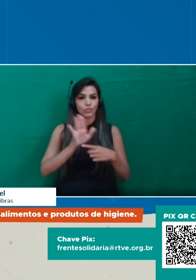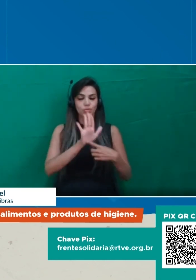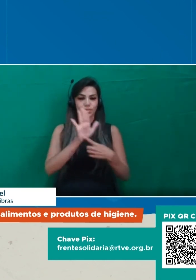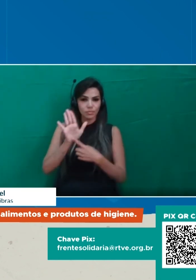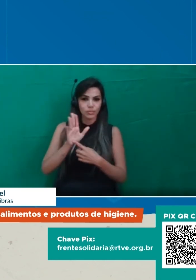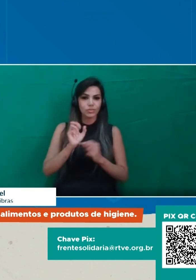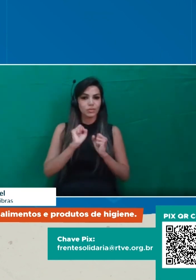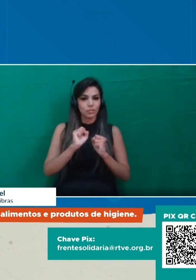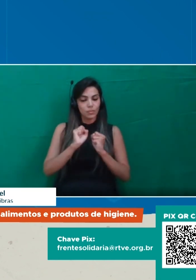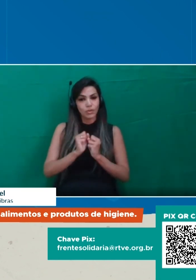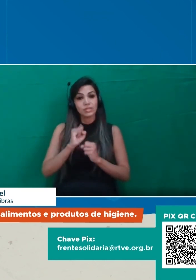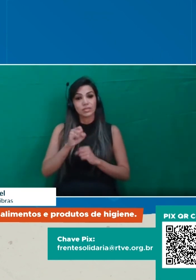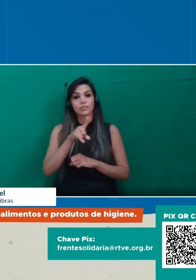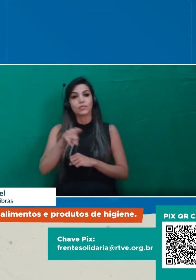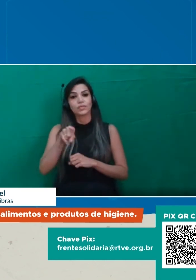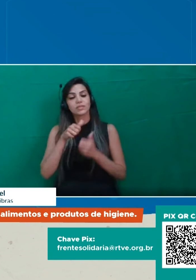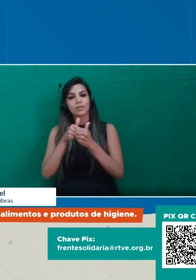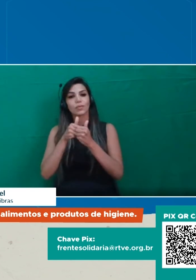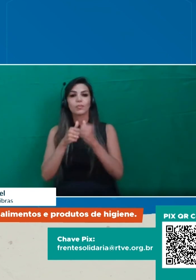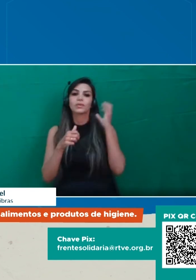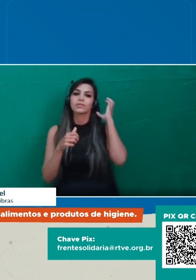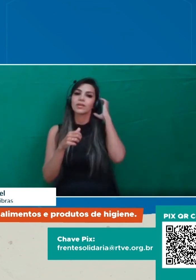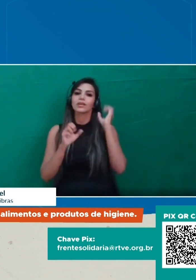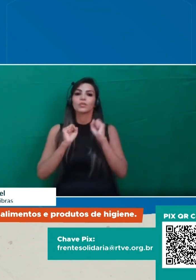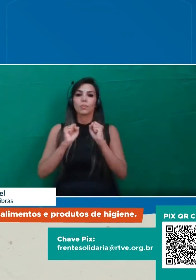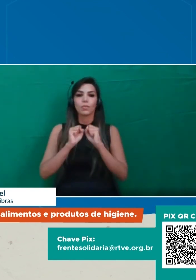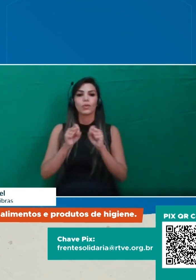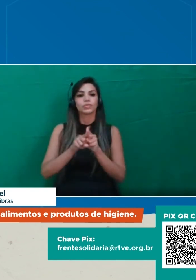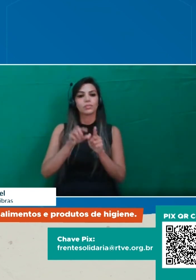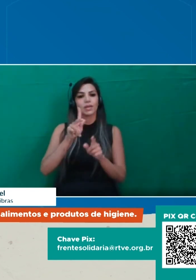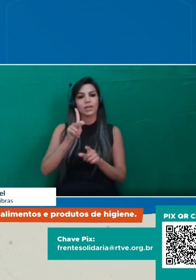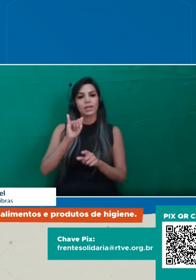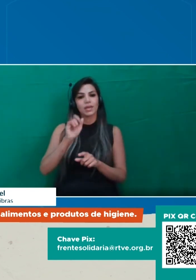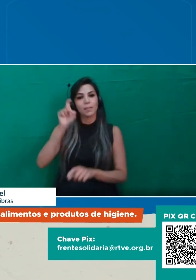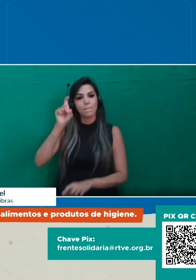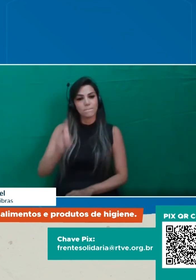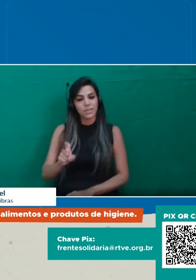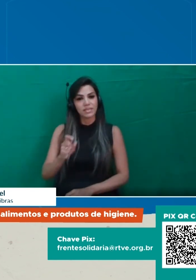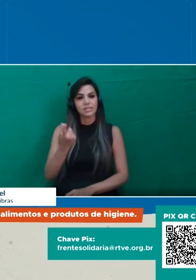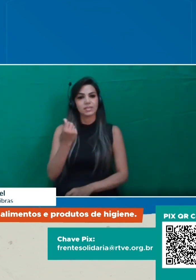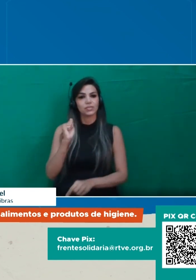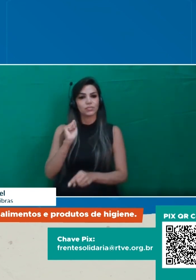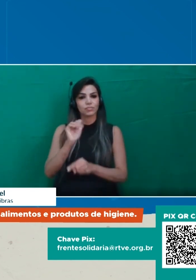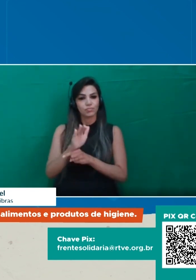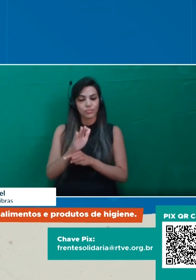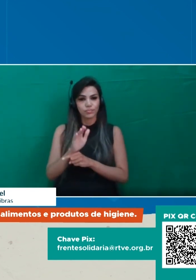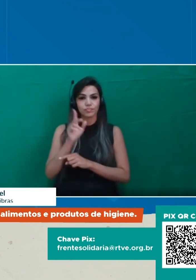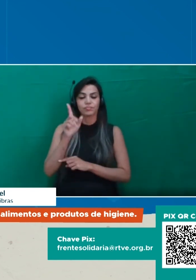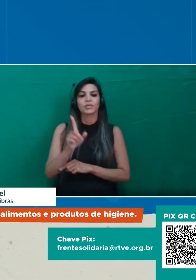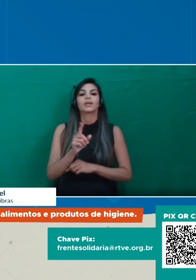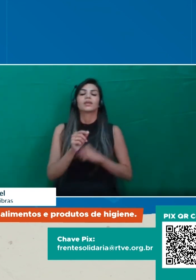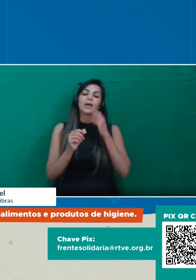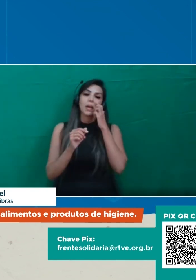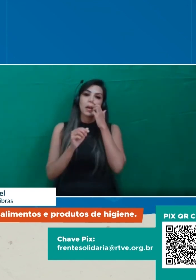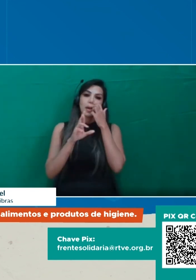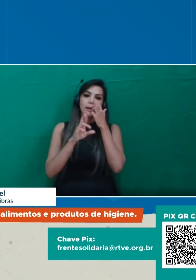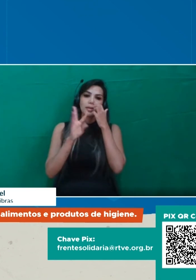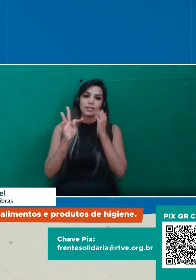quem está na rádio pode fazer um Pix para a conta da Fundação RTVE. A